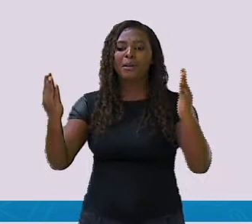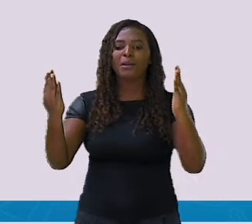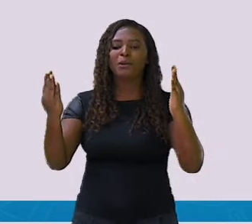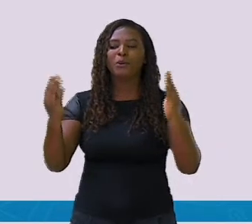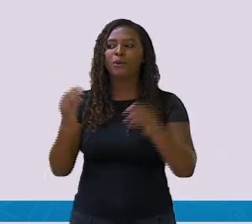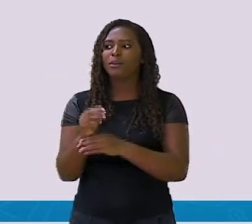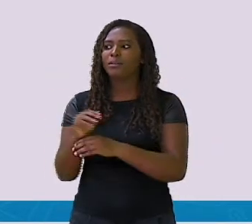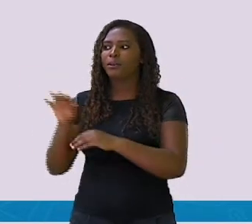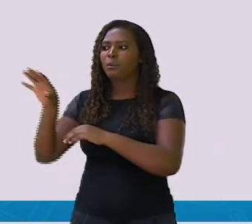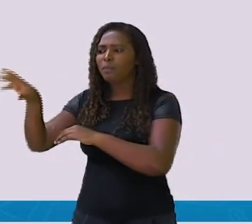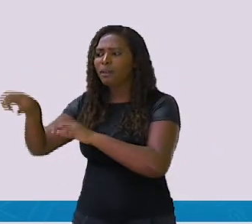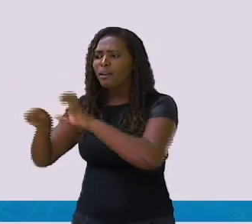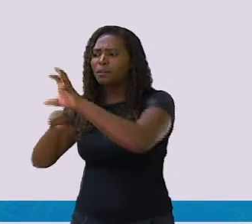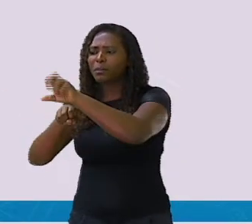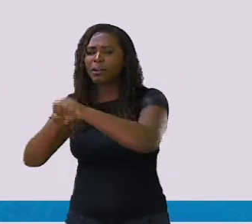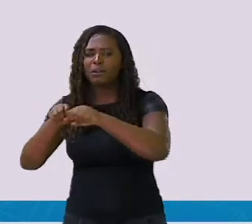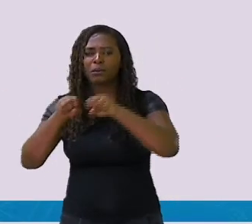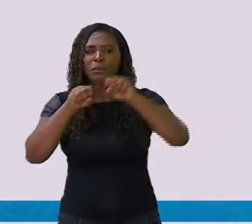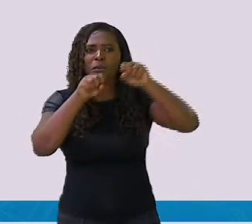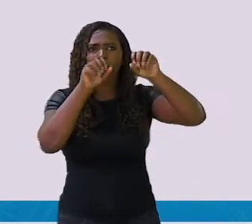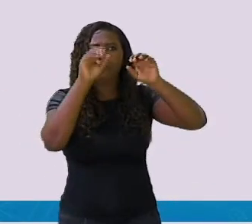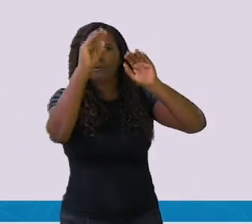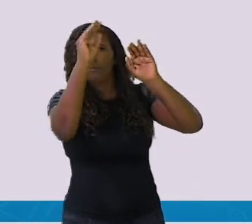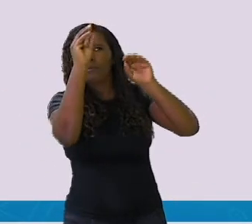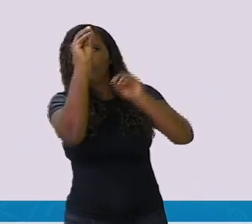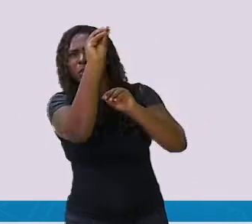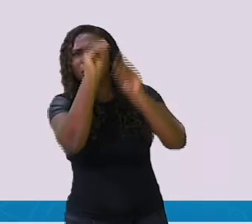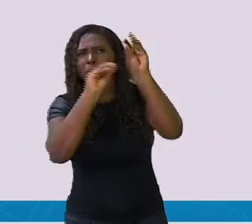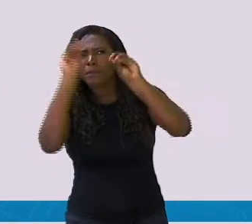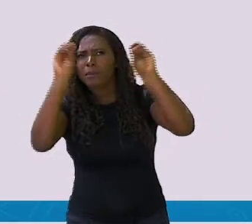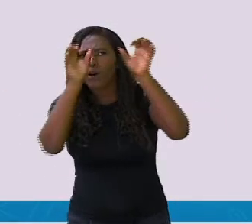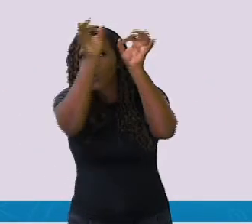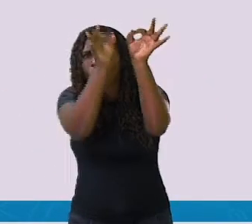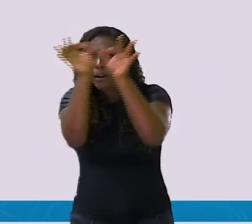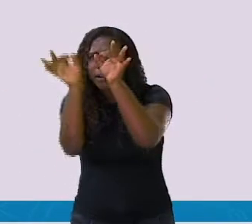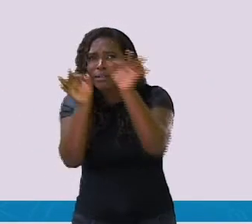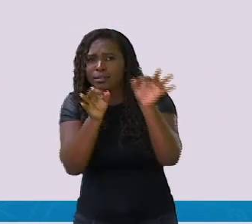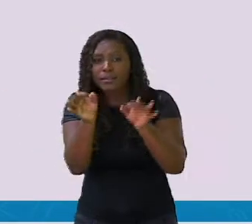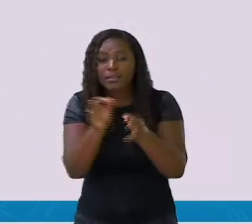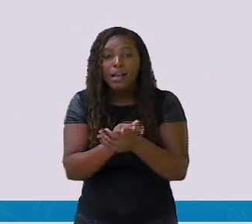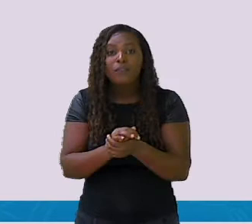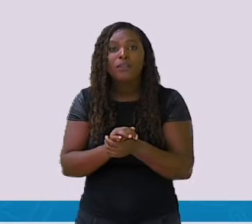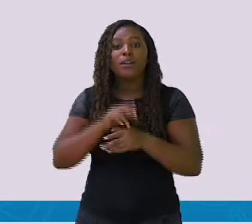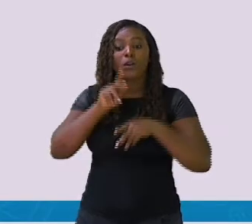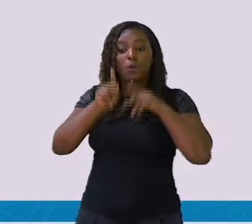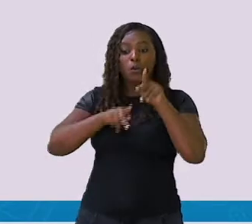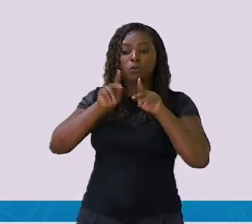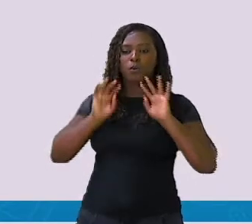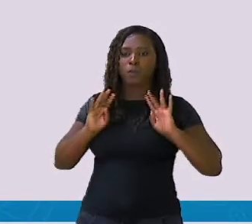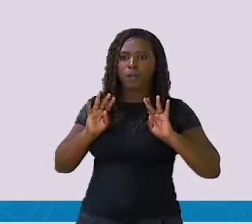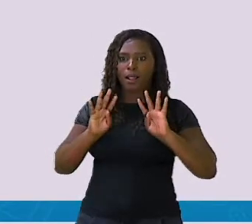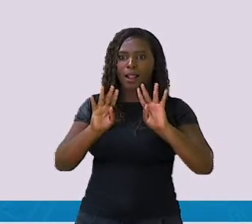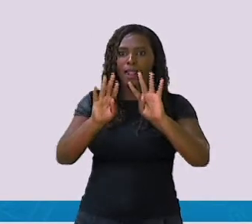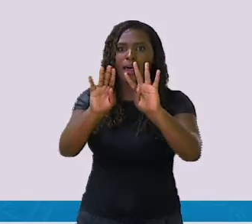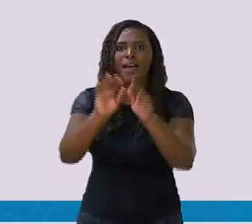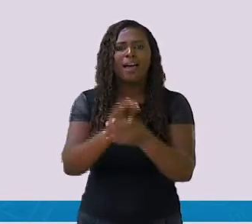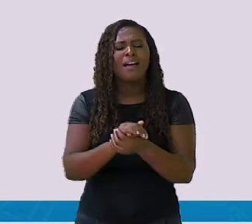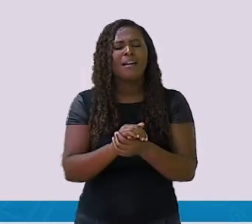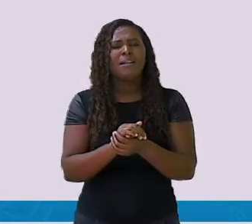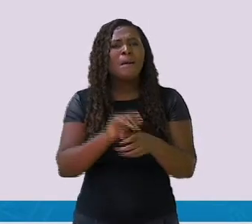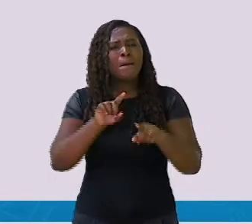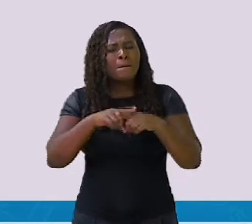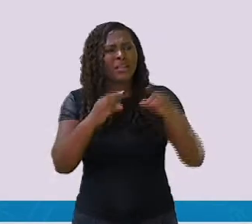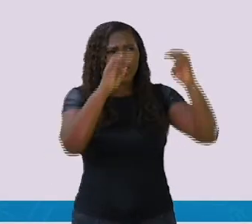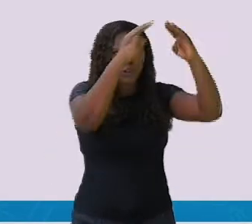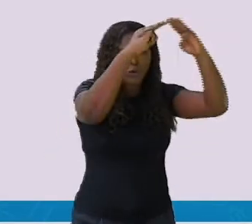das casas. E aí, os primeiros museus, portanto, eram filhos crescidos daqueles gabinetes de